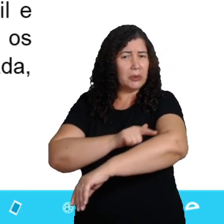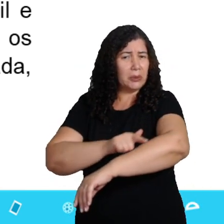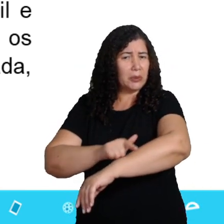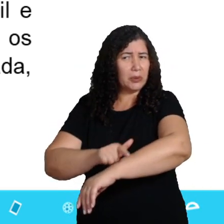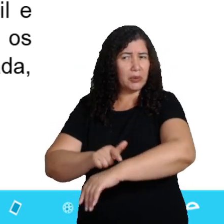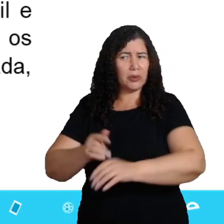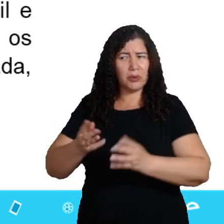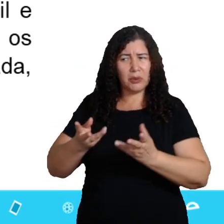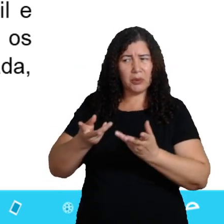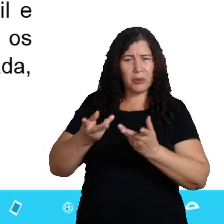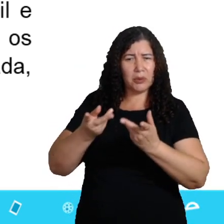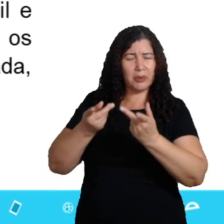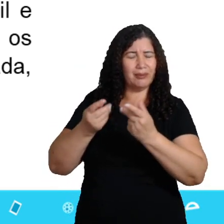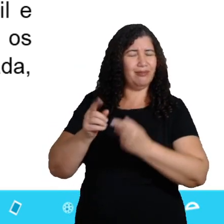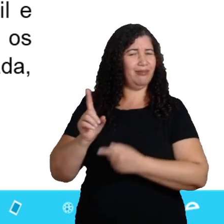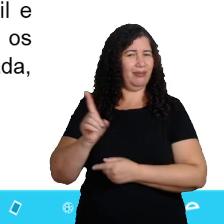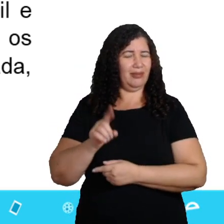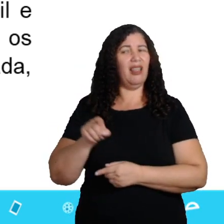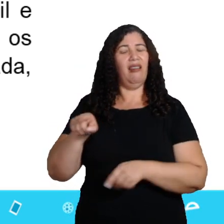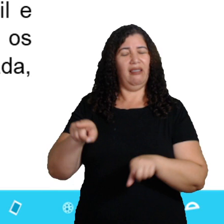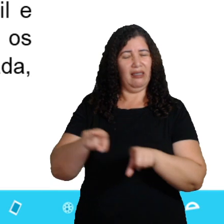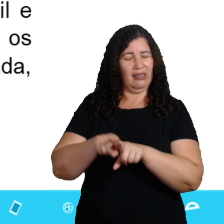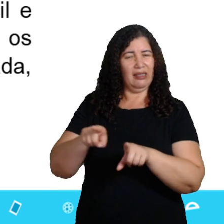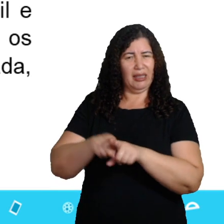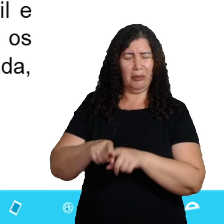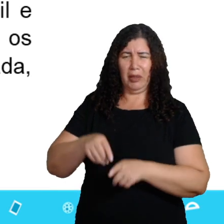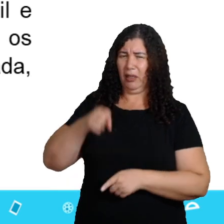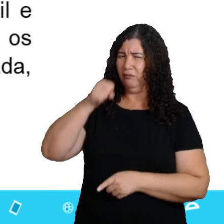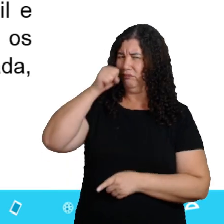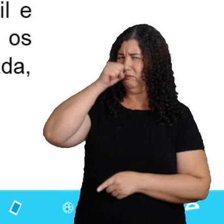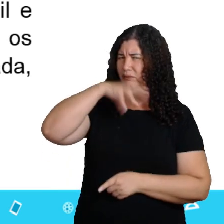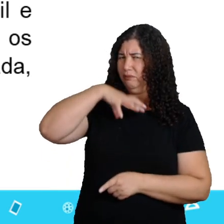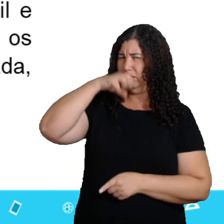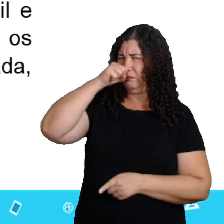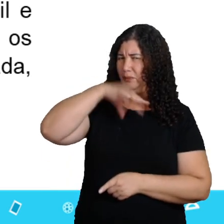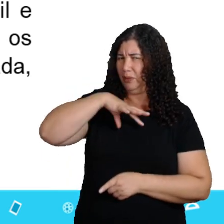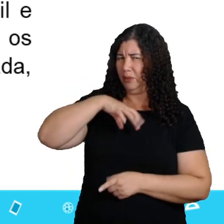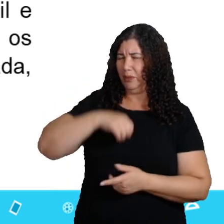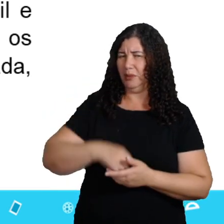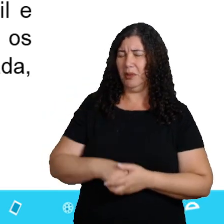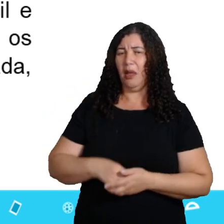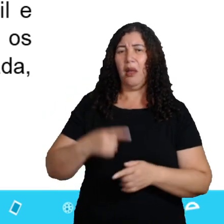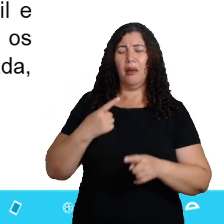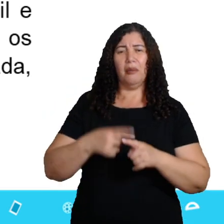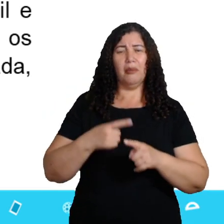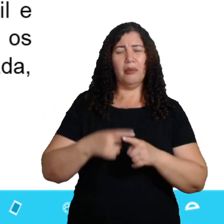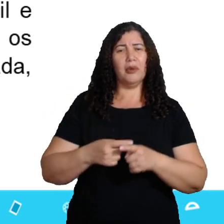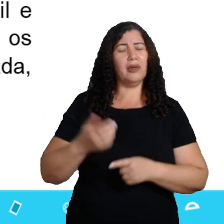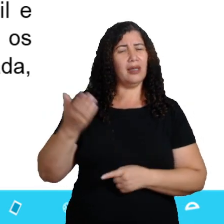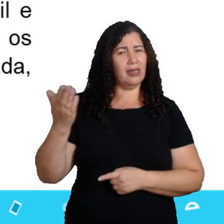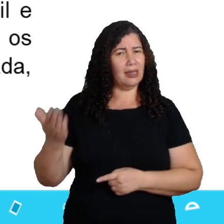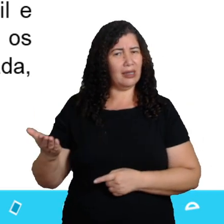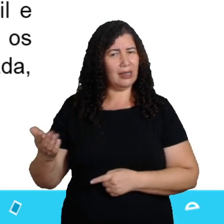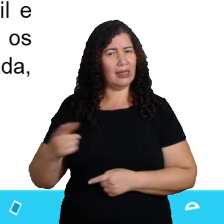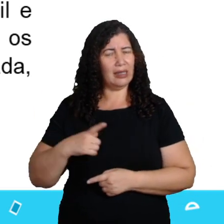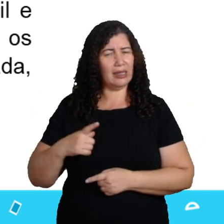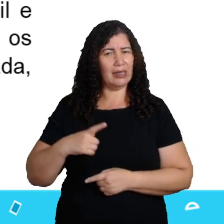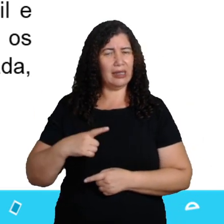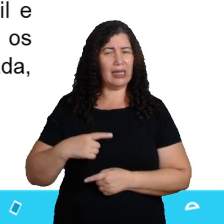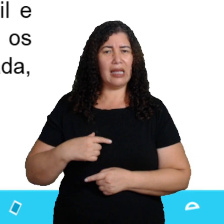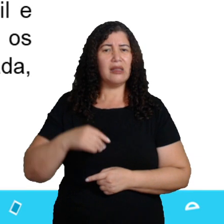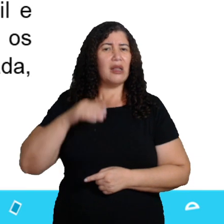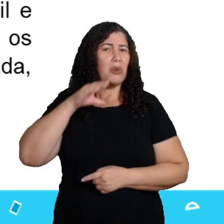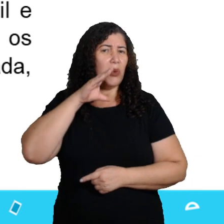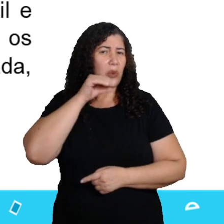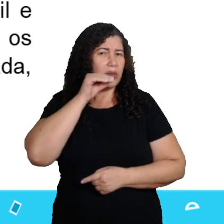doce, mas também um tremendo casca grossa quando trata os próprios